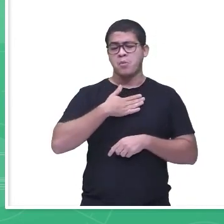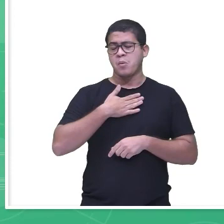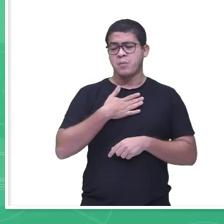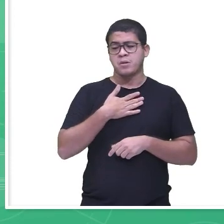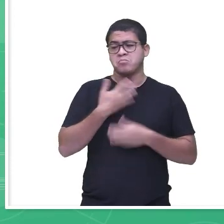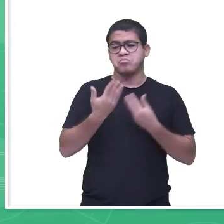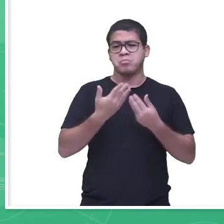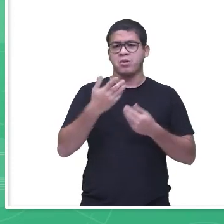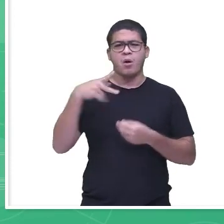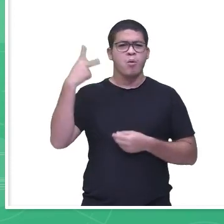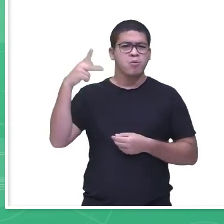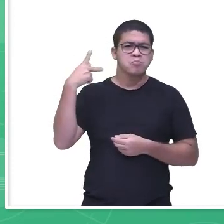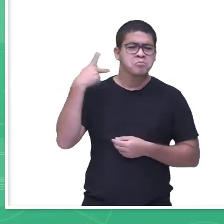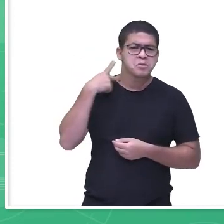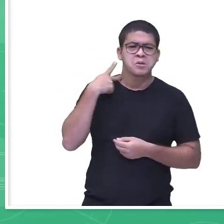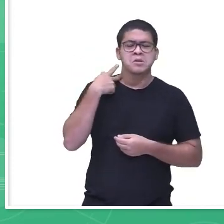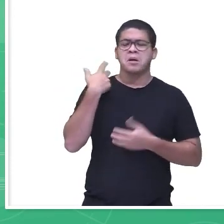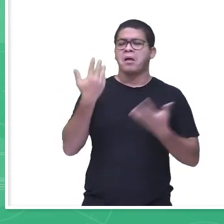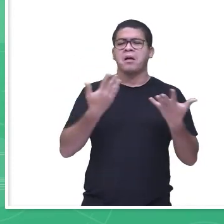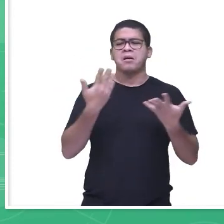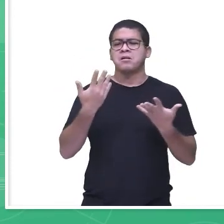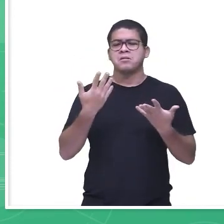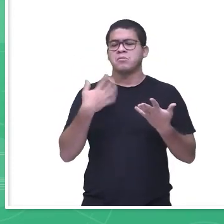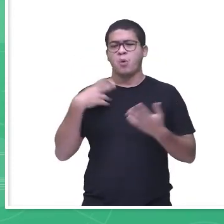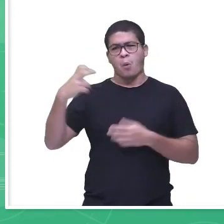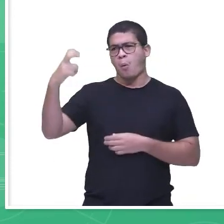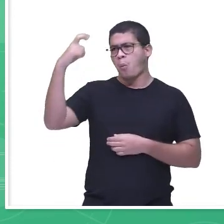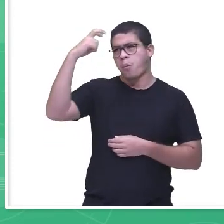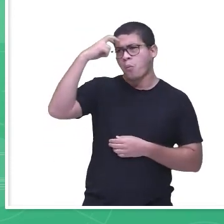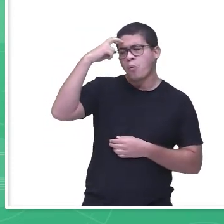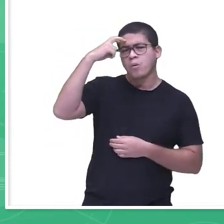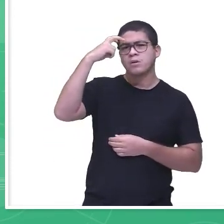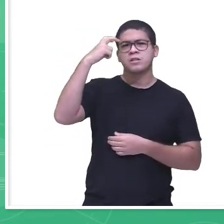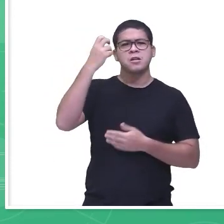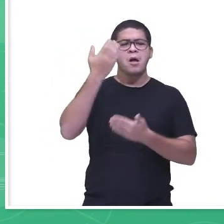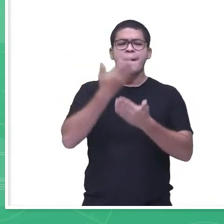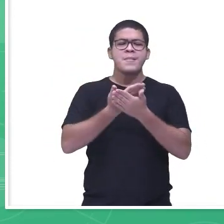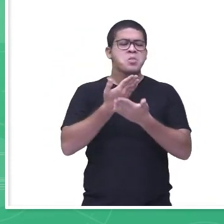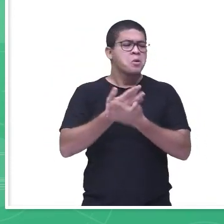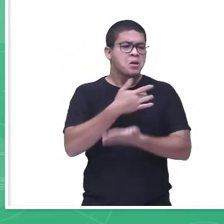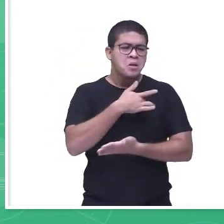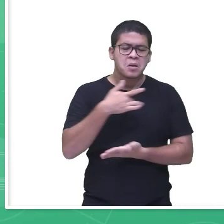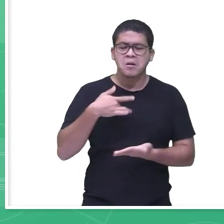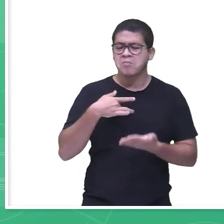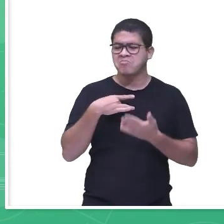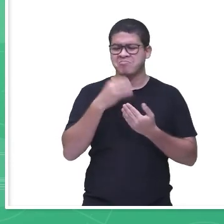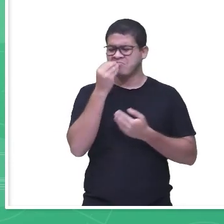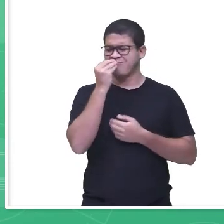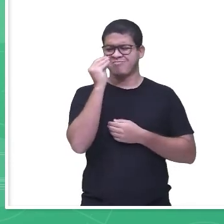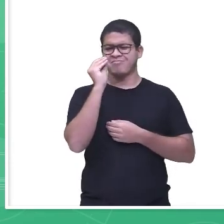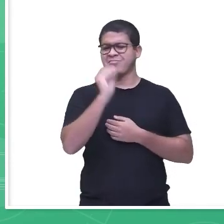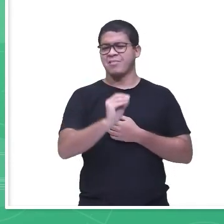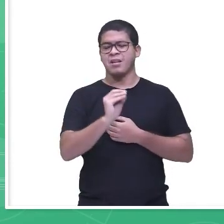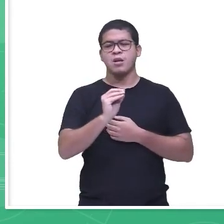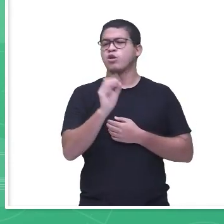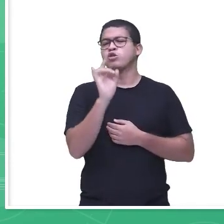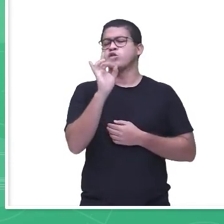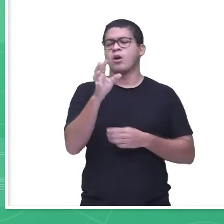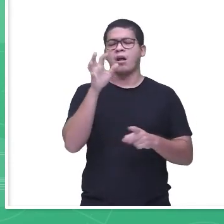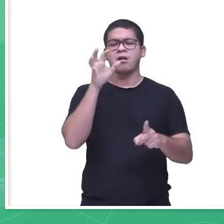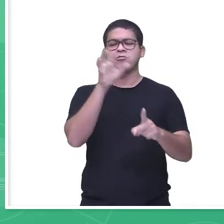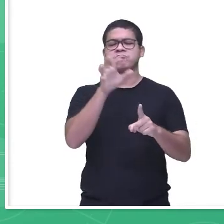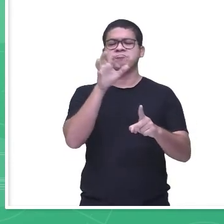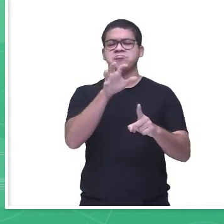por política, eu não me interesso por cultura, eu não me interesso por nada disso, tanto faz, eu só quero convencer o outro de que minha opinião